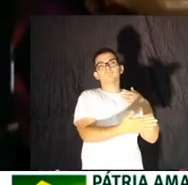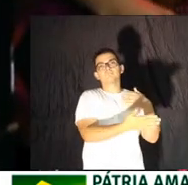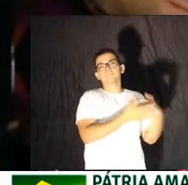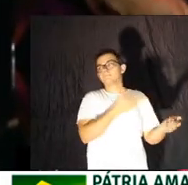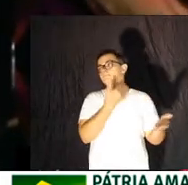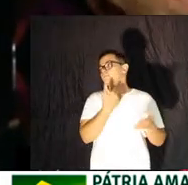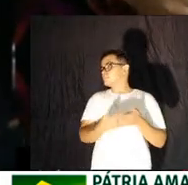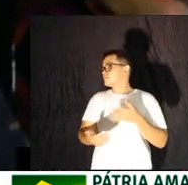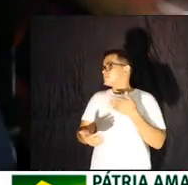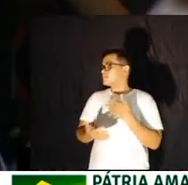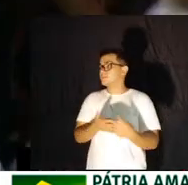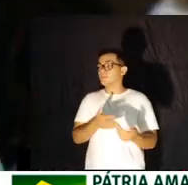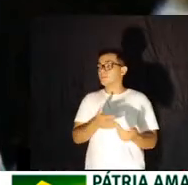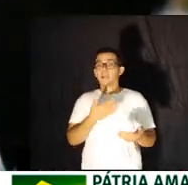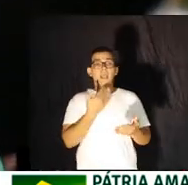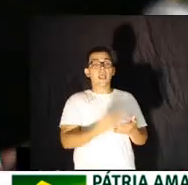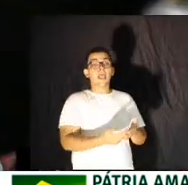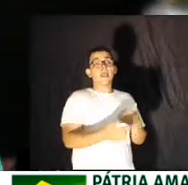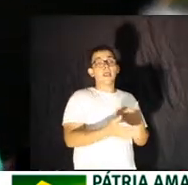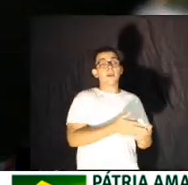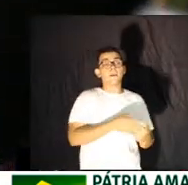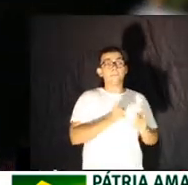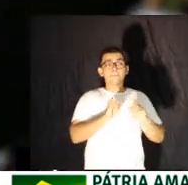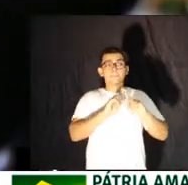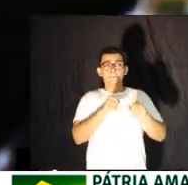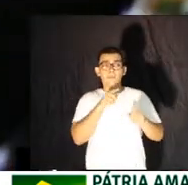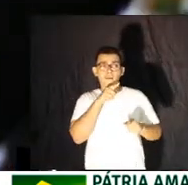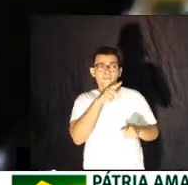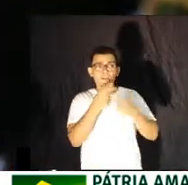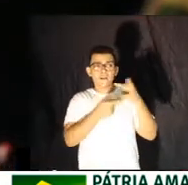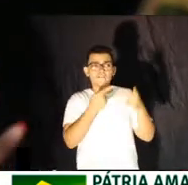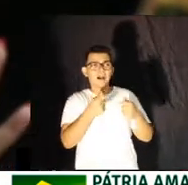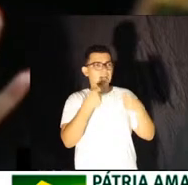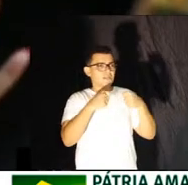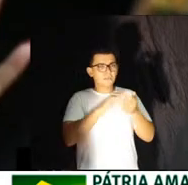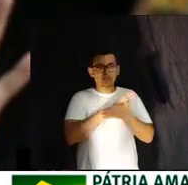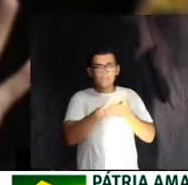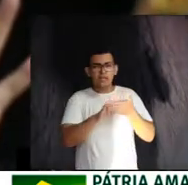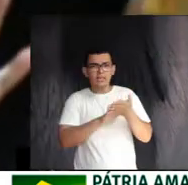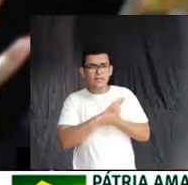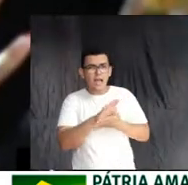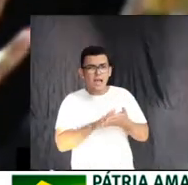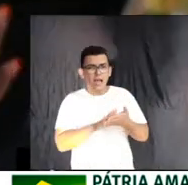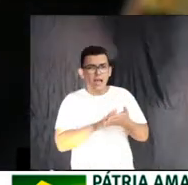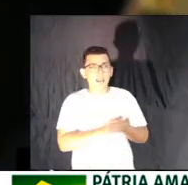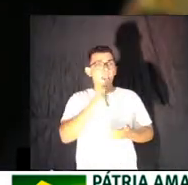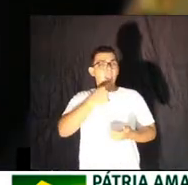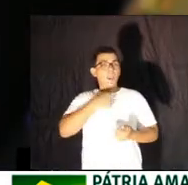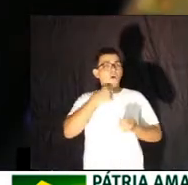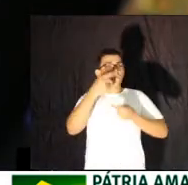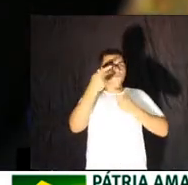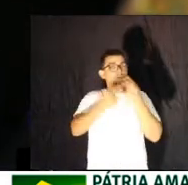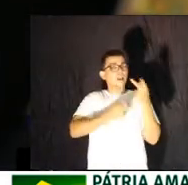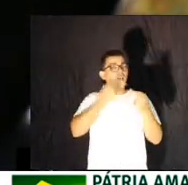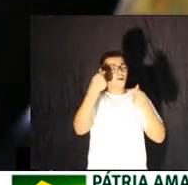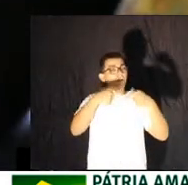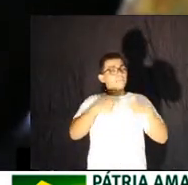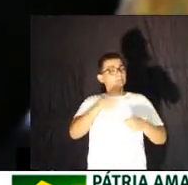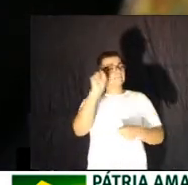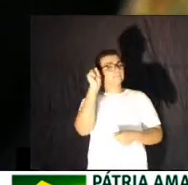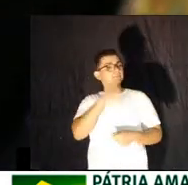faz. Não diga, não precisa, não diga. Eu digo que